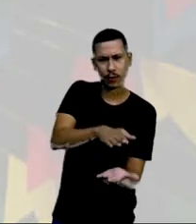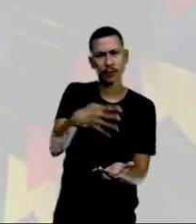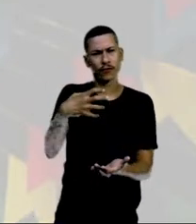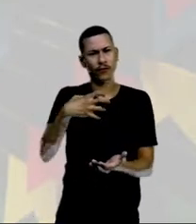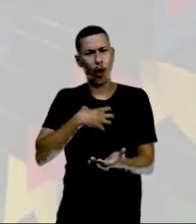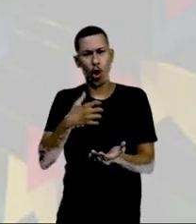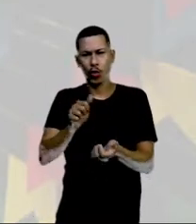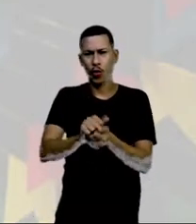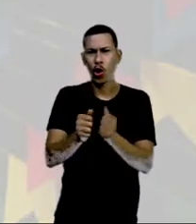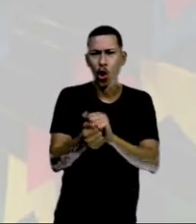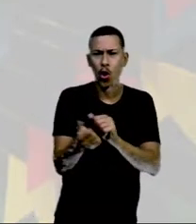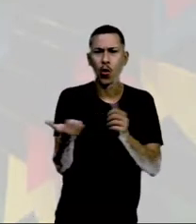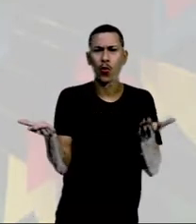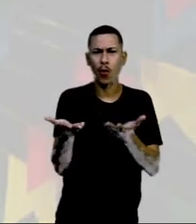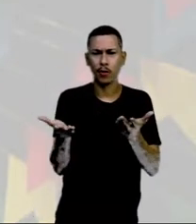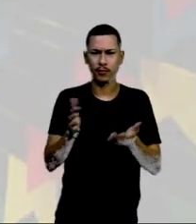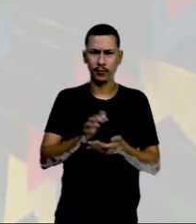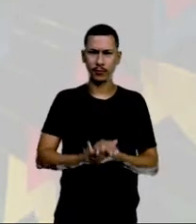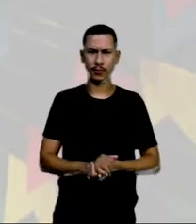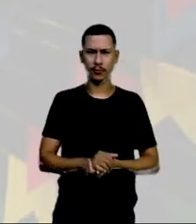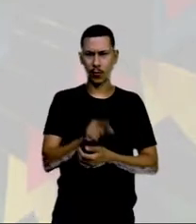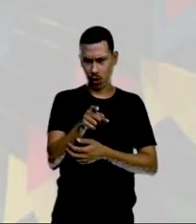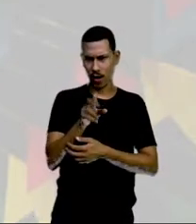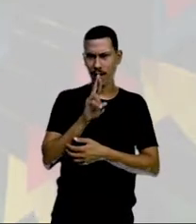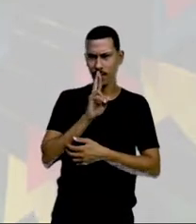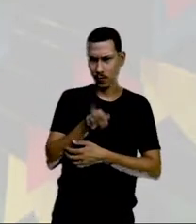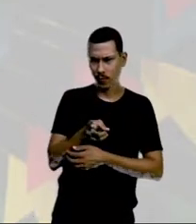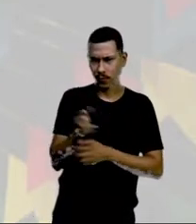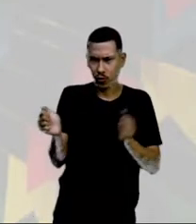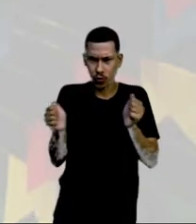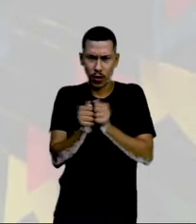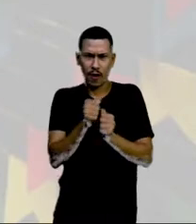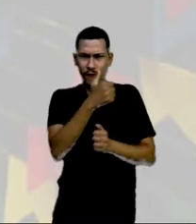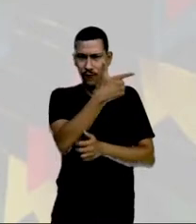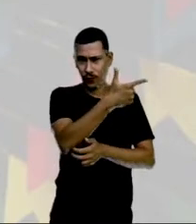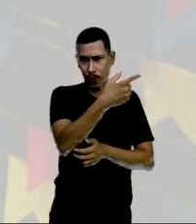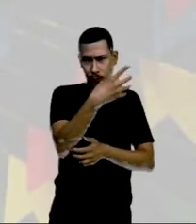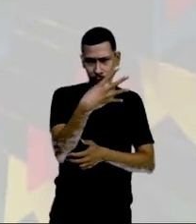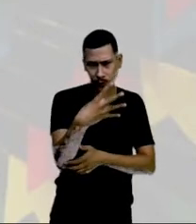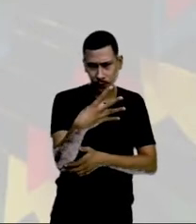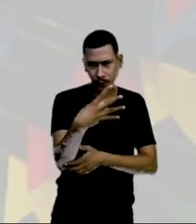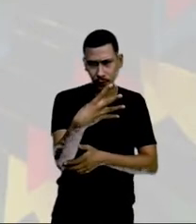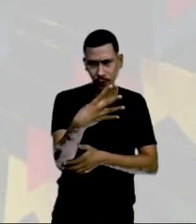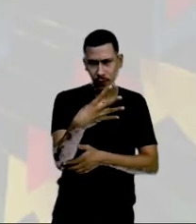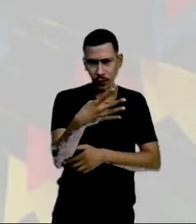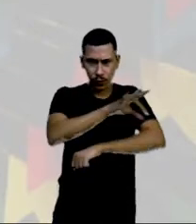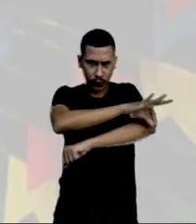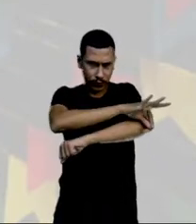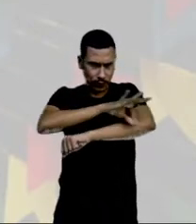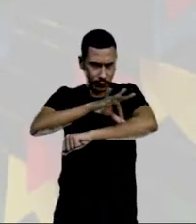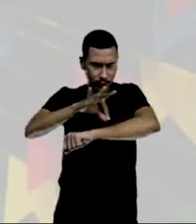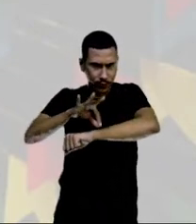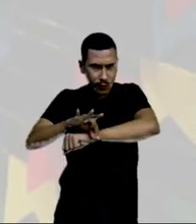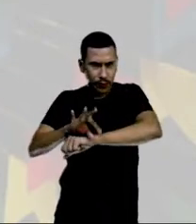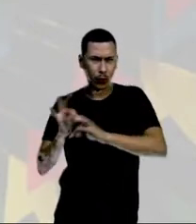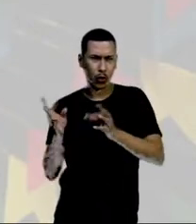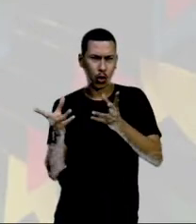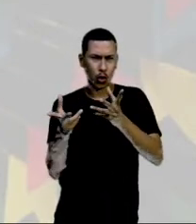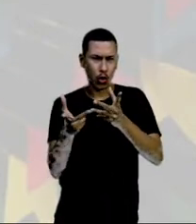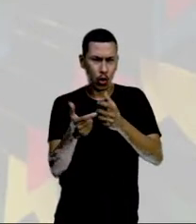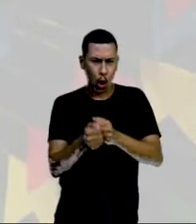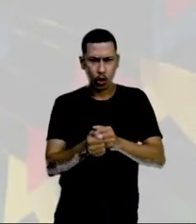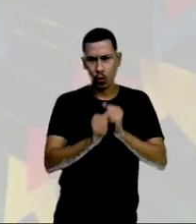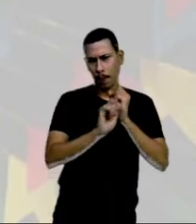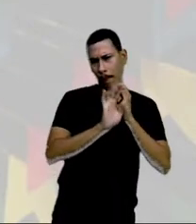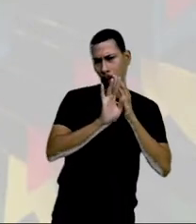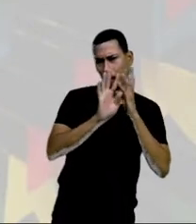formatos então? Se você responder juntar 24 de comprimento, todos numa única